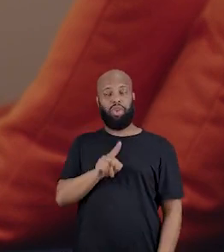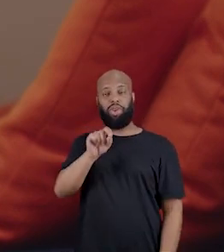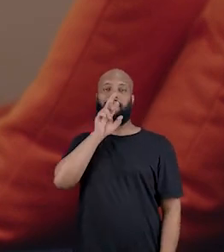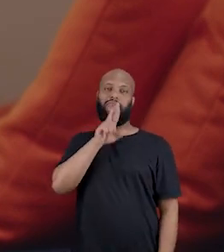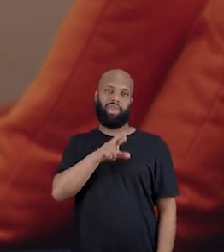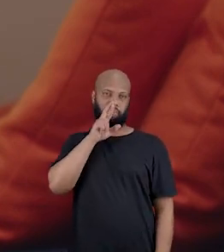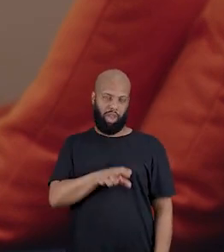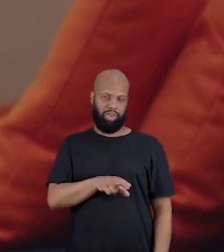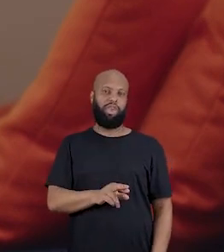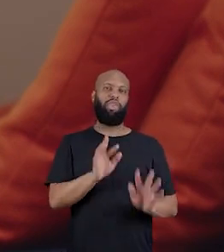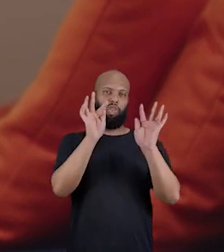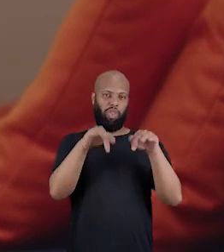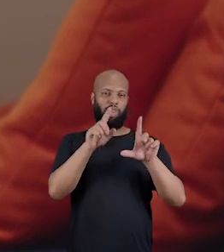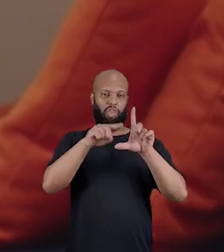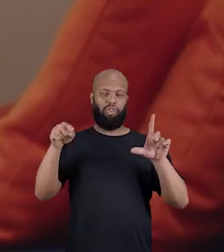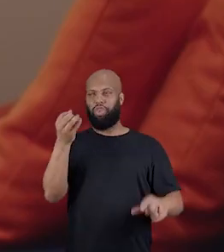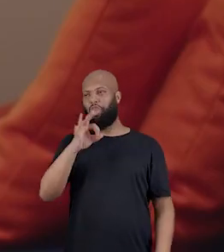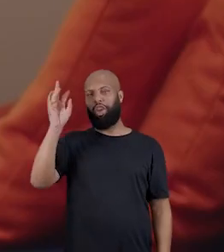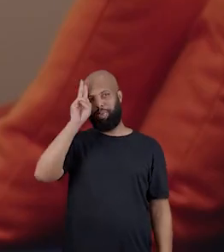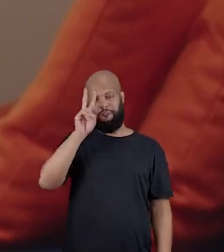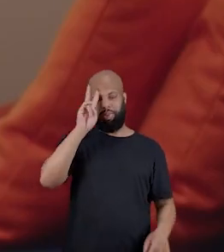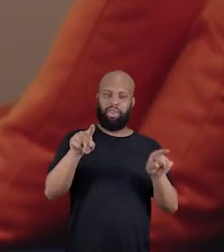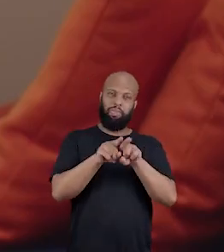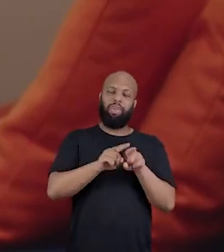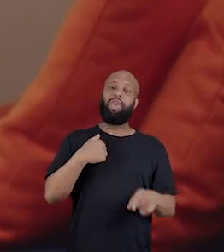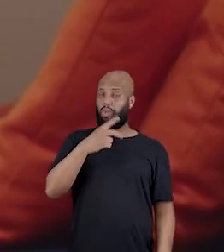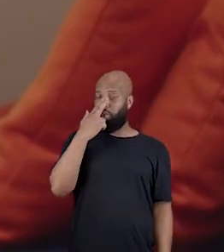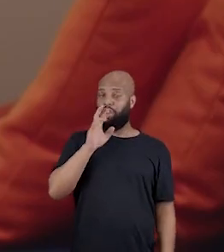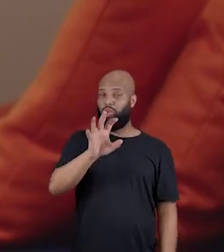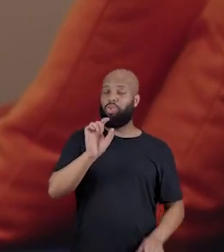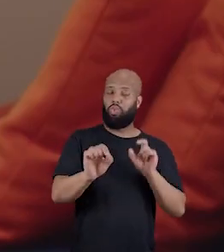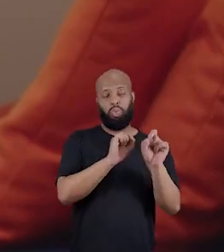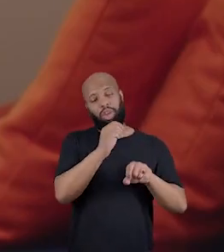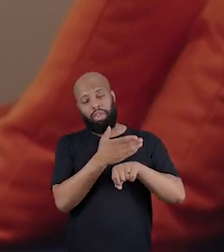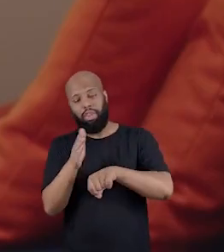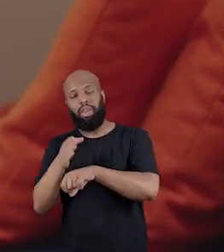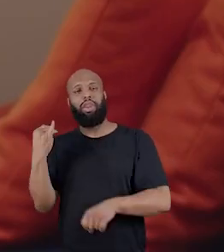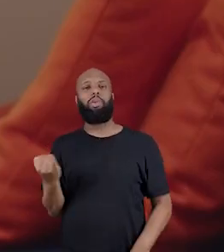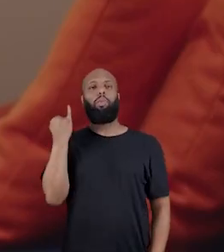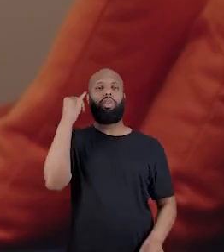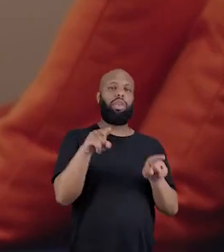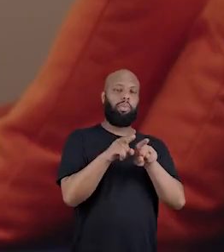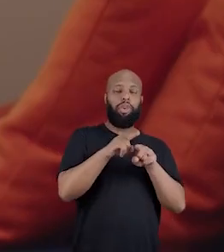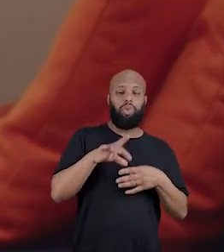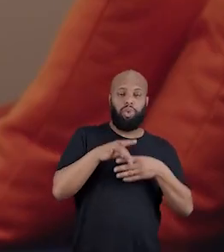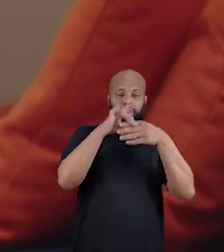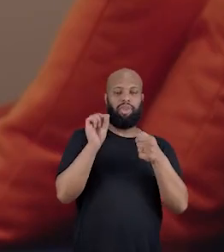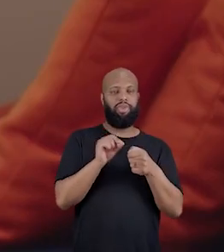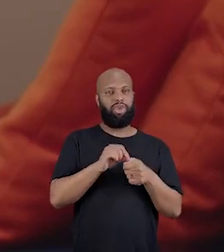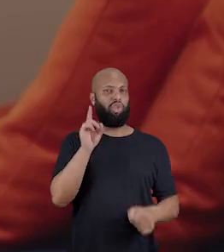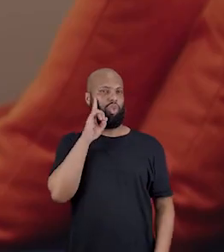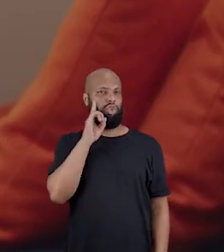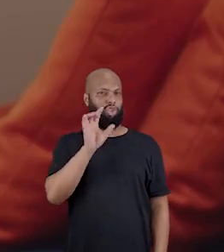para os resultados, né? Então, ótima lembrança, eu acho que esse é um exercício importante dos